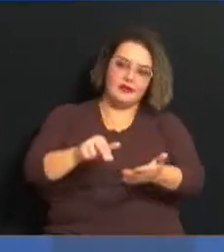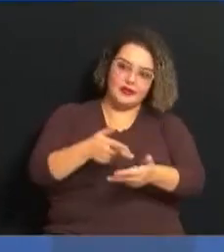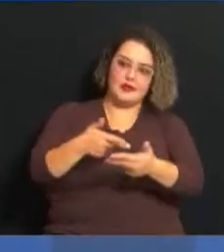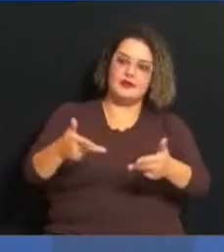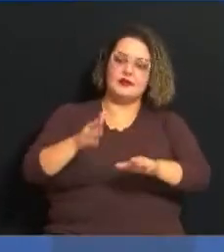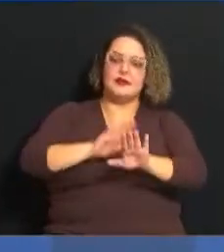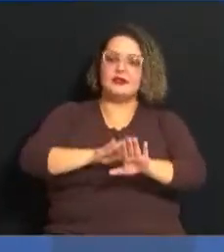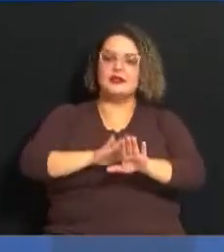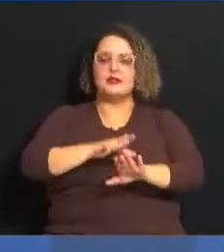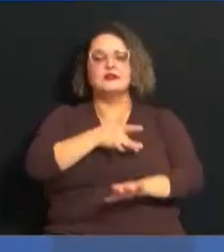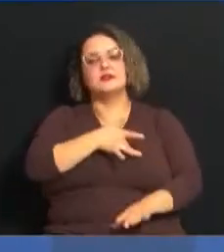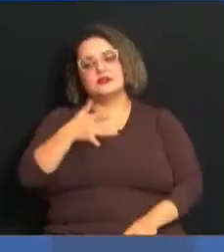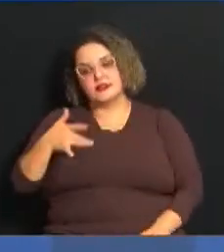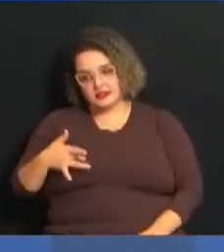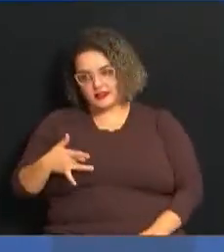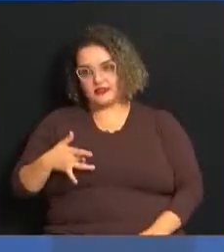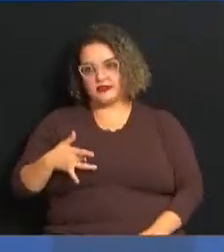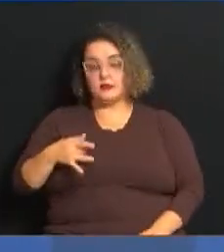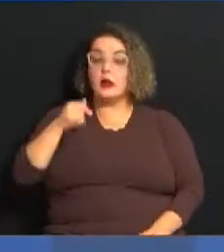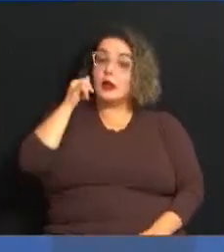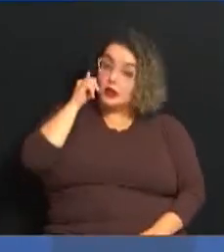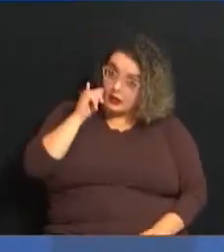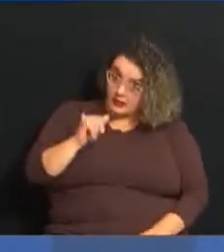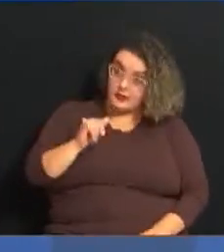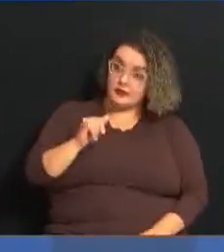da saúde para evitar a